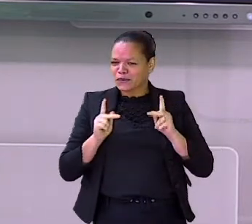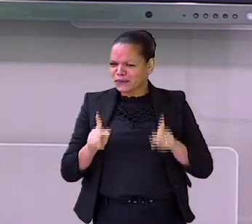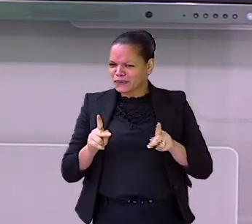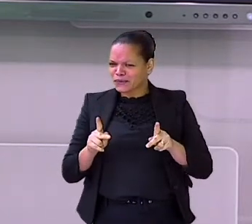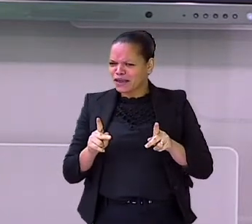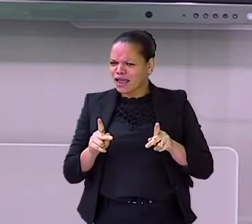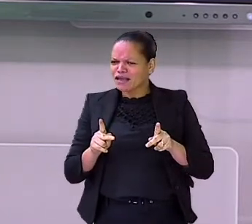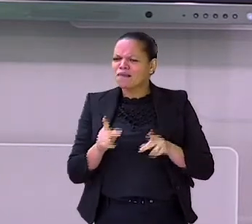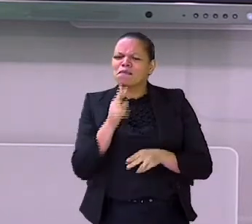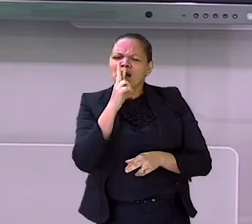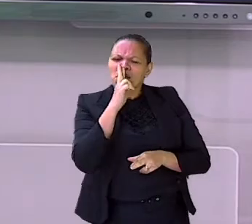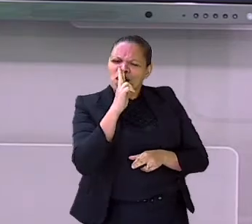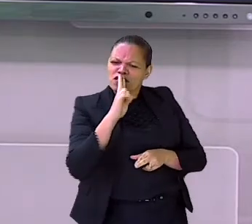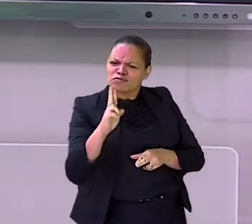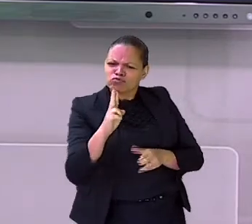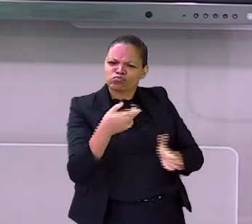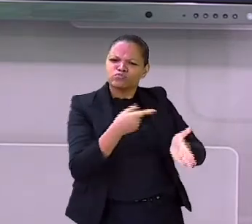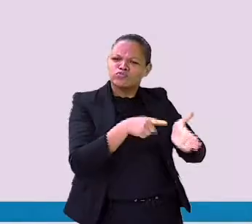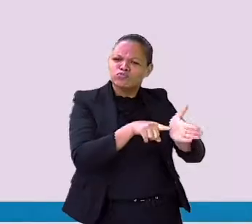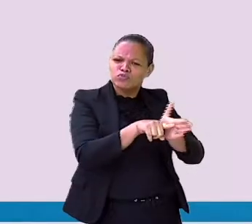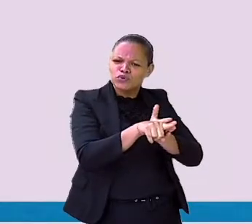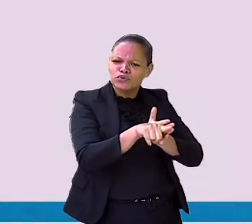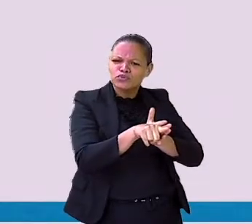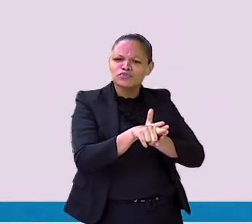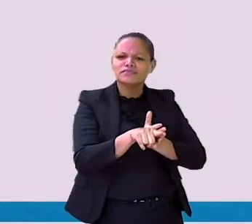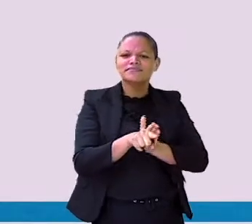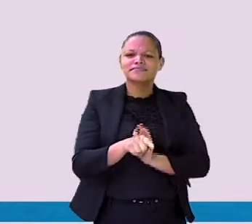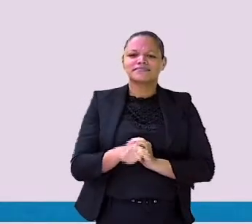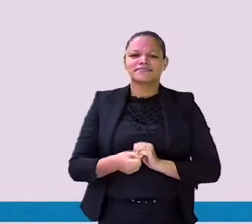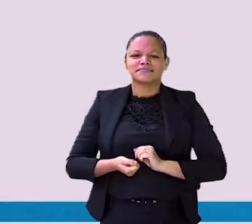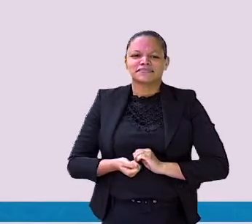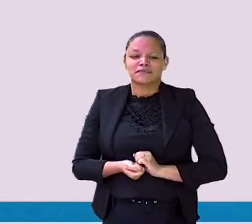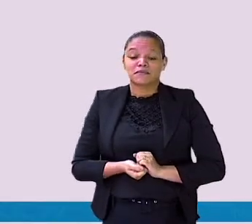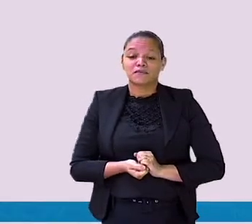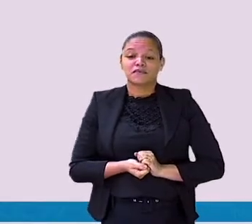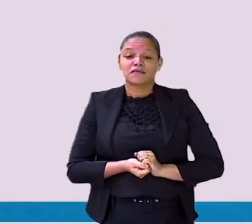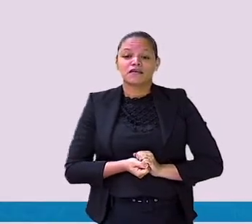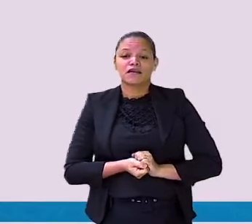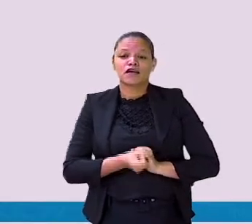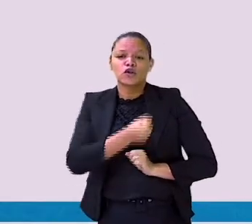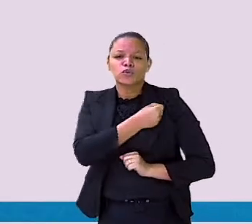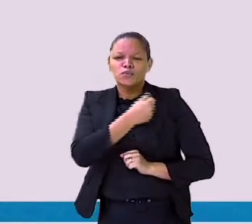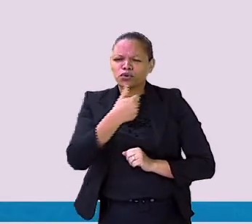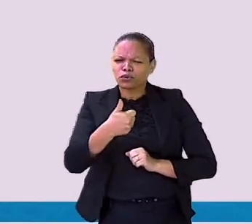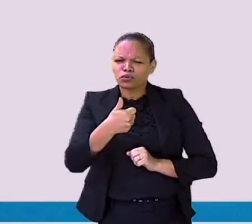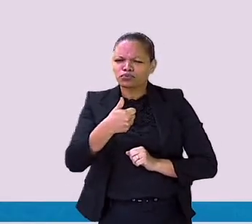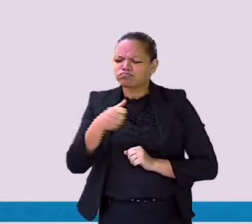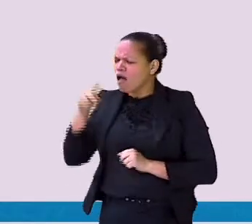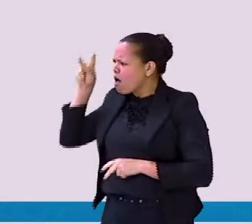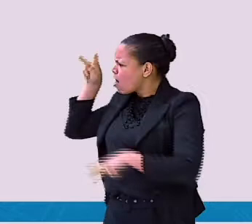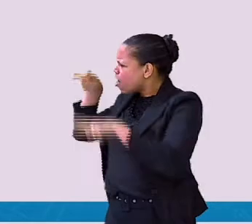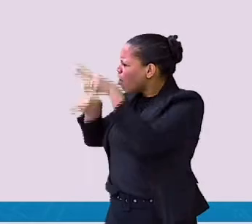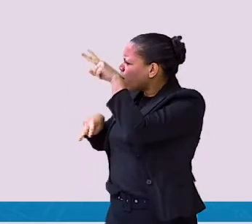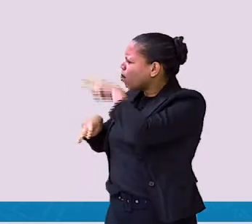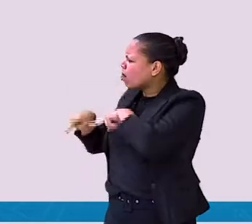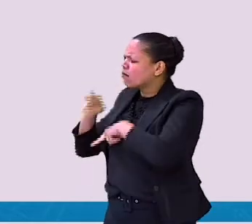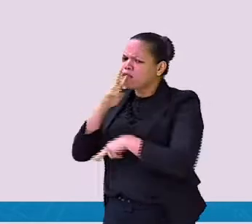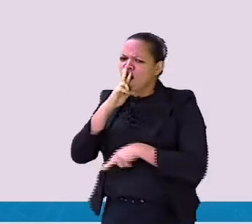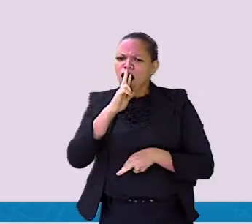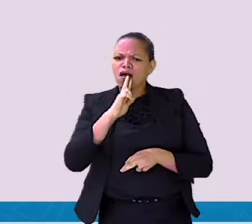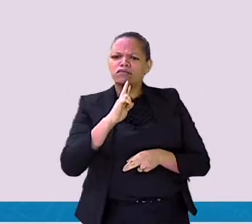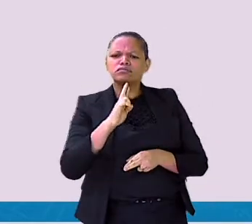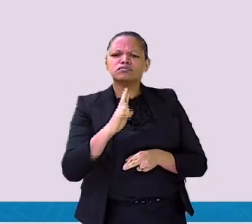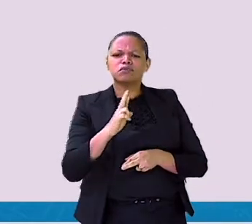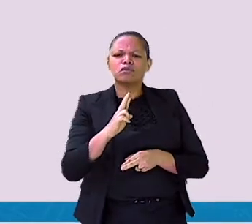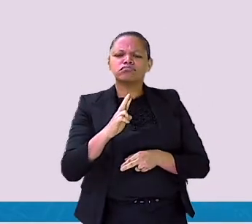vamos responder algumas perguntas? Vamos lá. Leia e responda. Número 1. O texto que